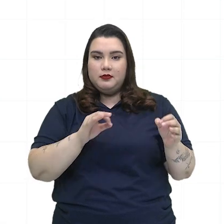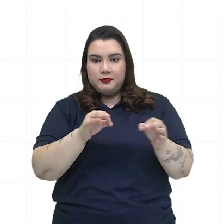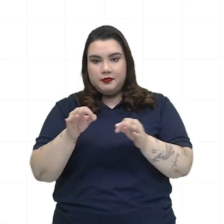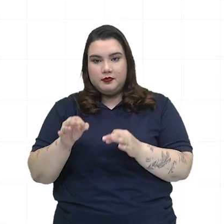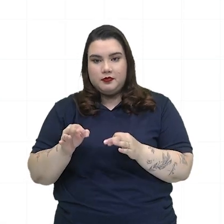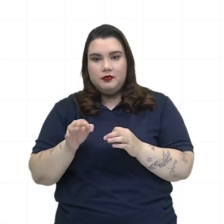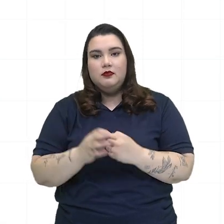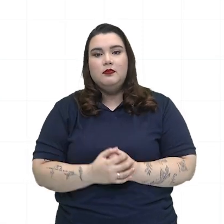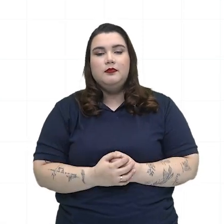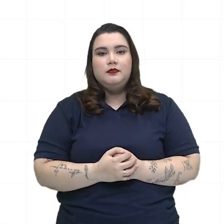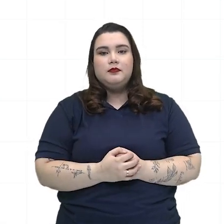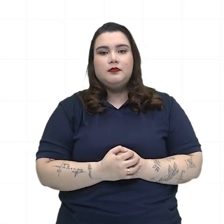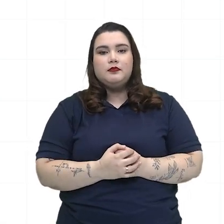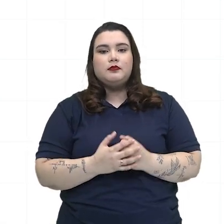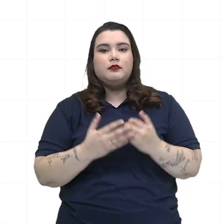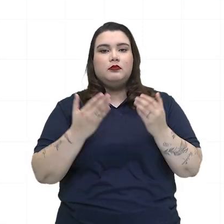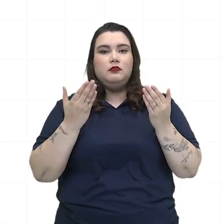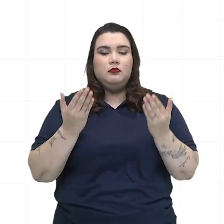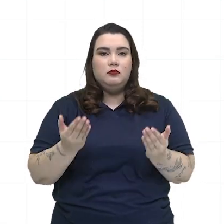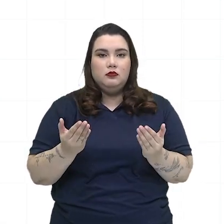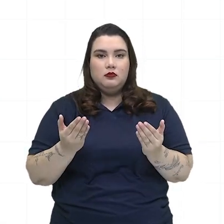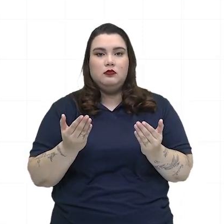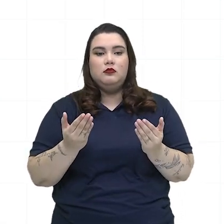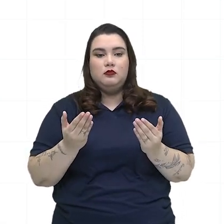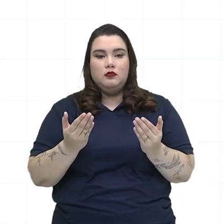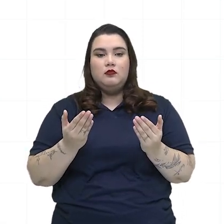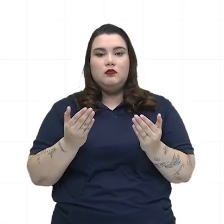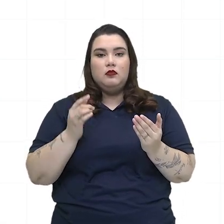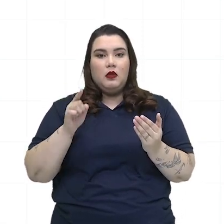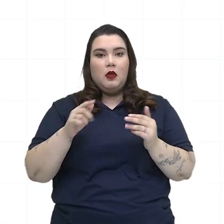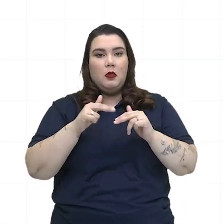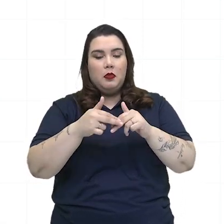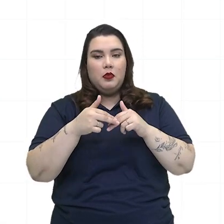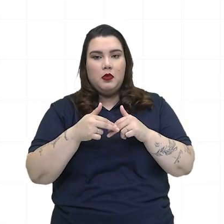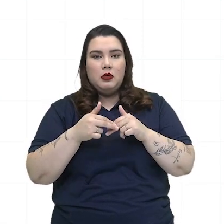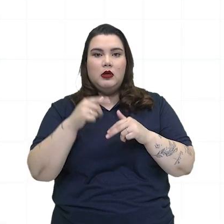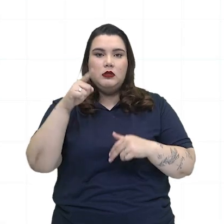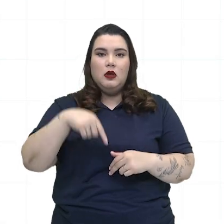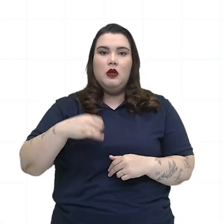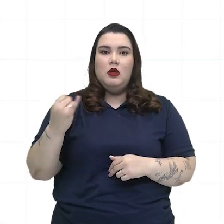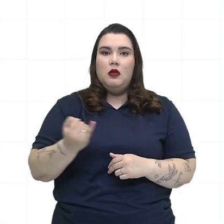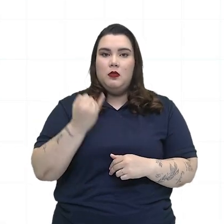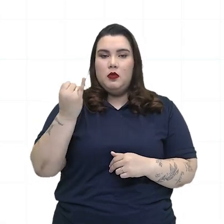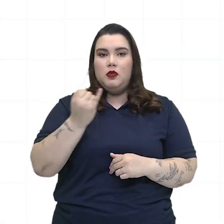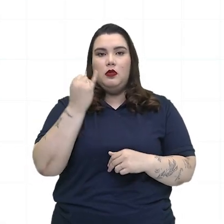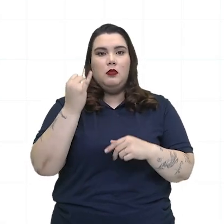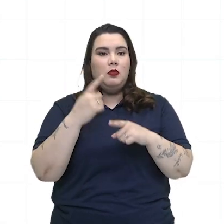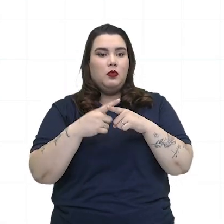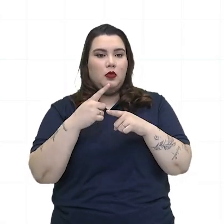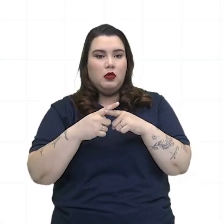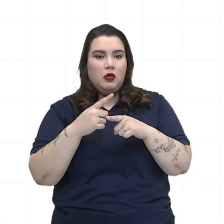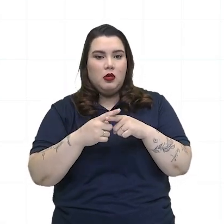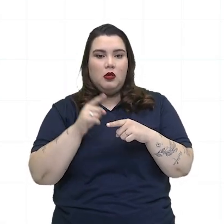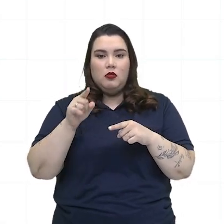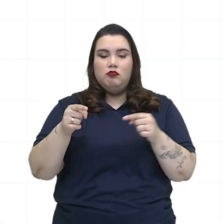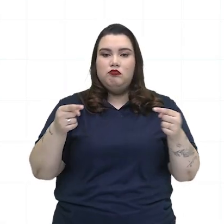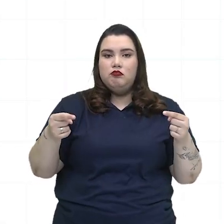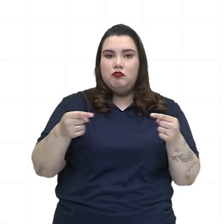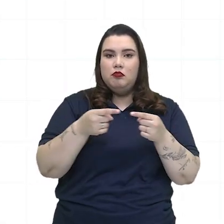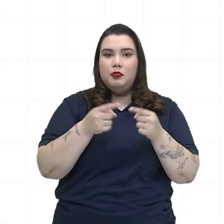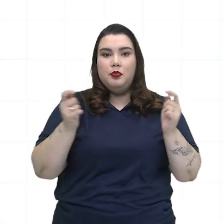esqueleto, certo? Então, as articulações, por isso que elas são tão importantes, porque é elas